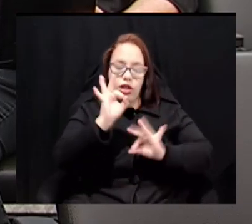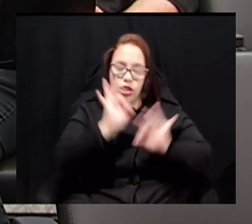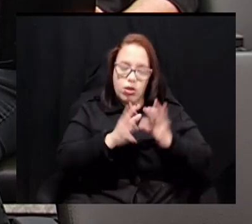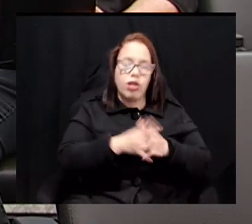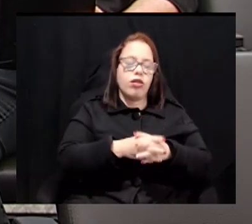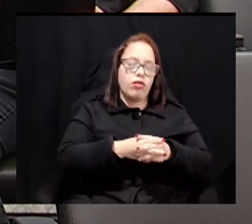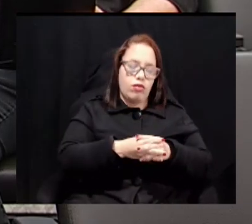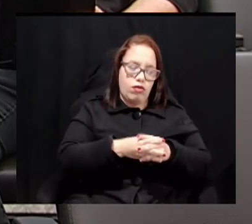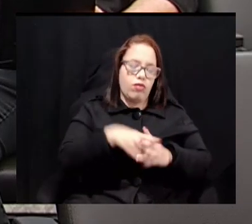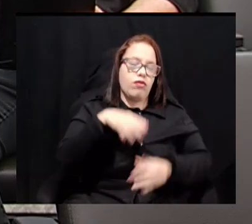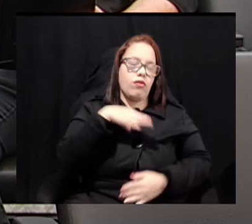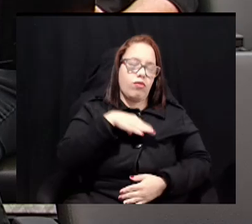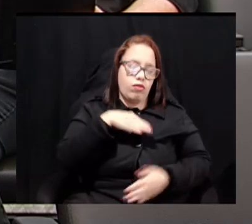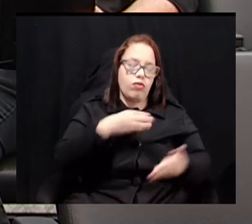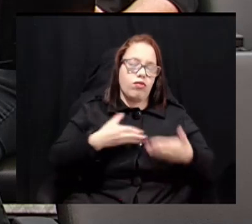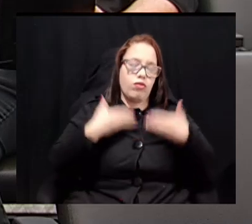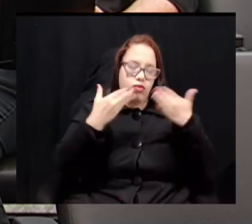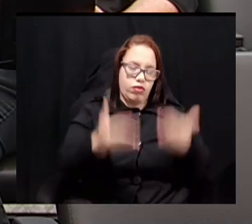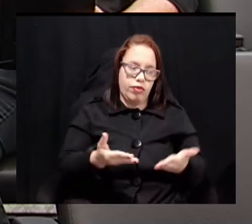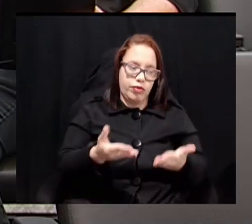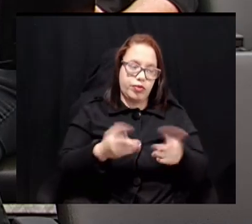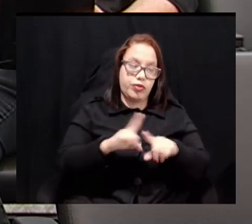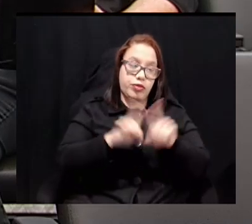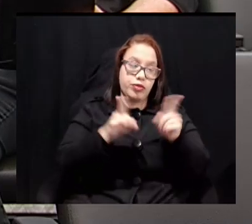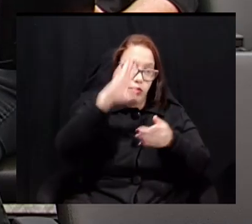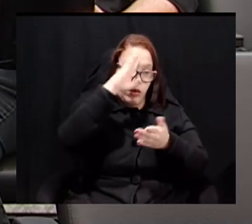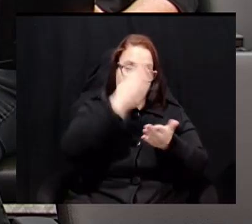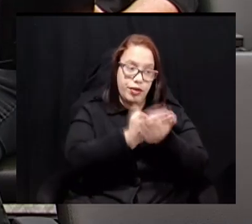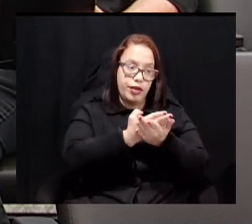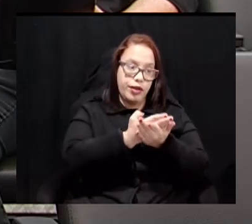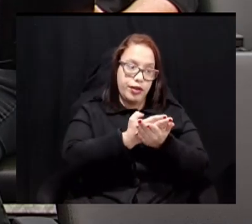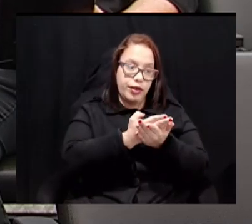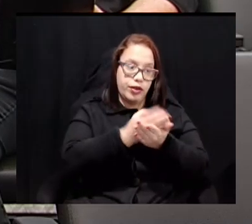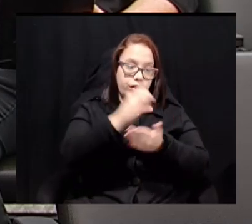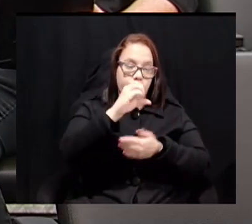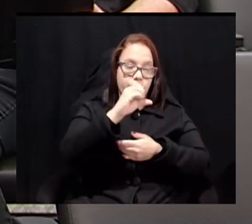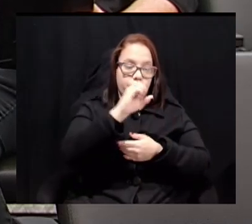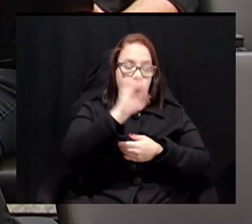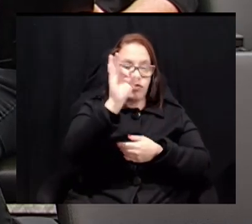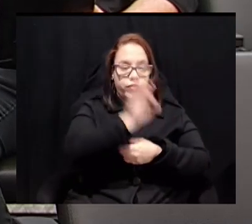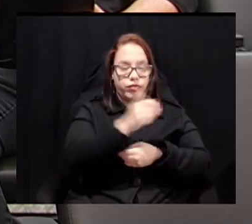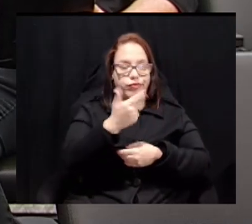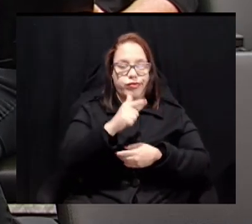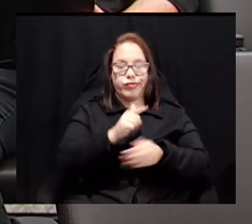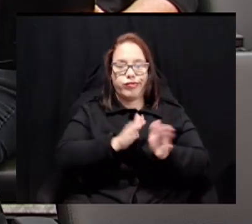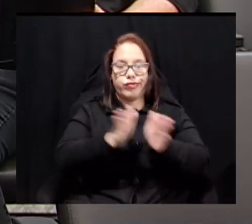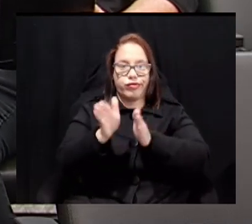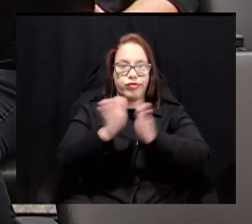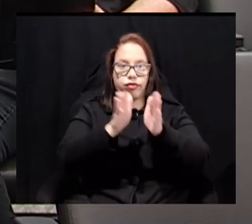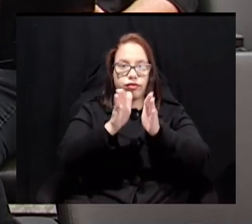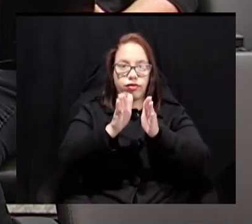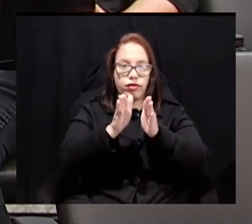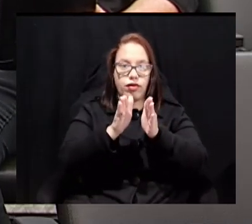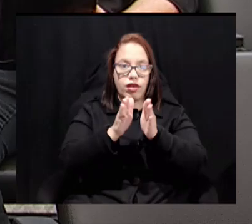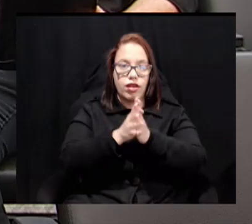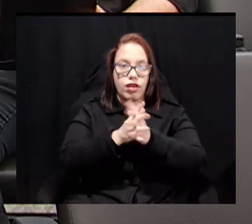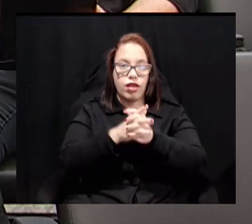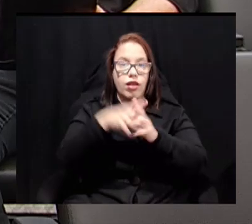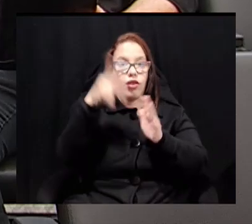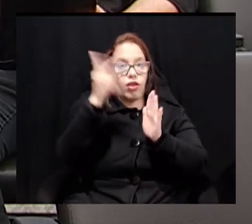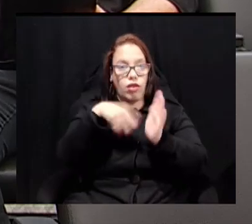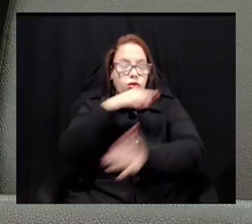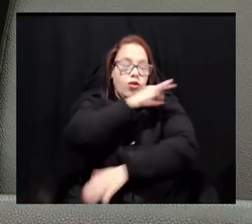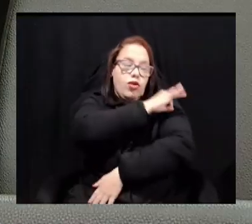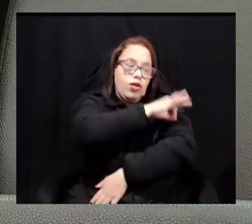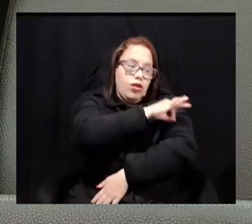município disponibiliza, mas acredito que 90% dos cidadãos não têm acesso, que é na rede da própria prefeitura, no site